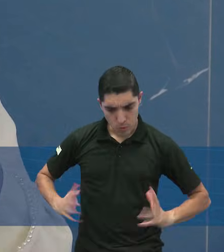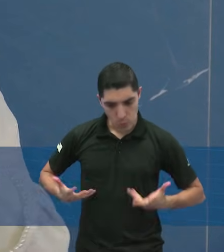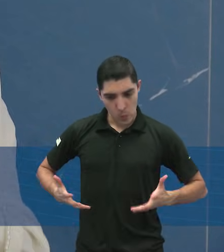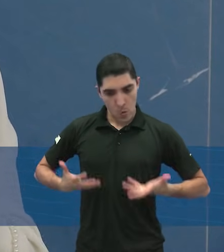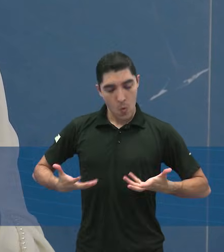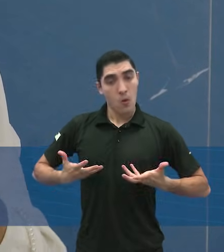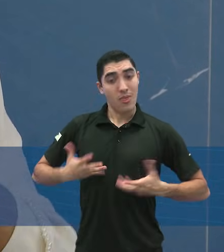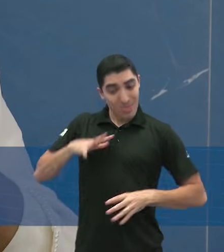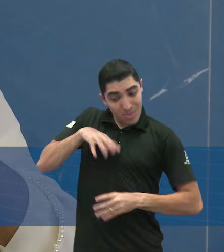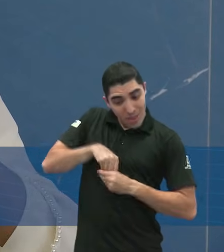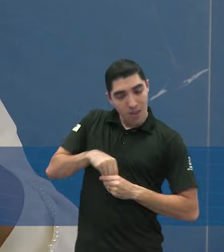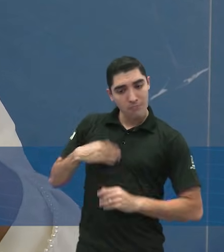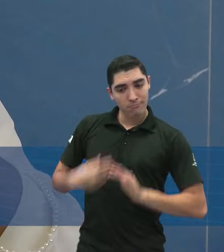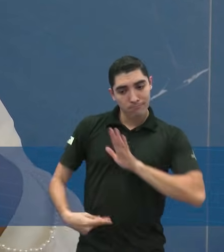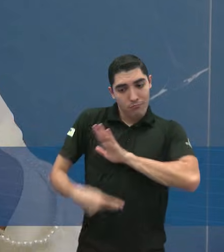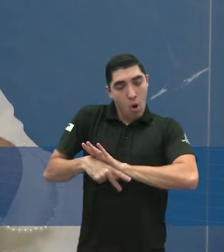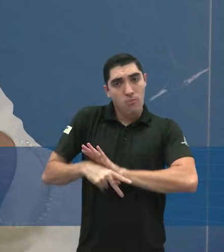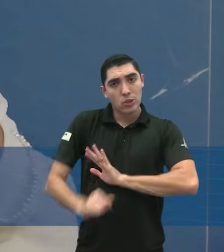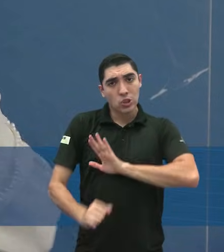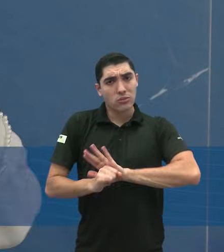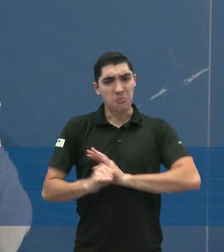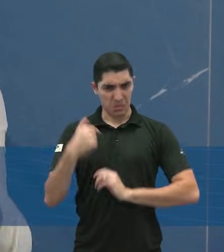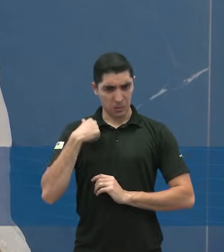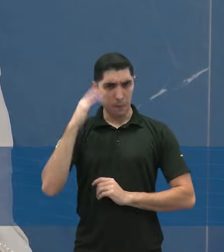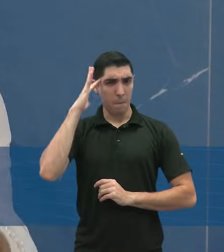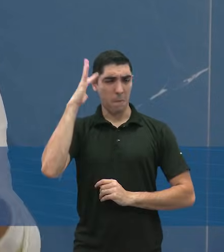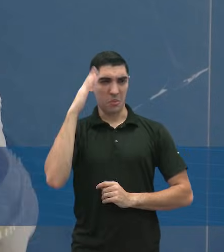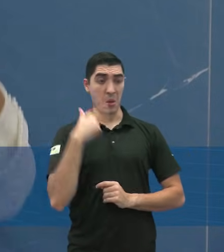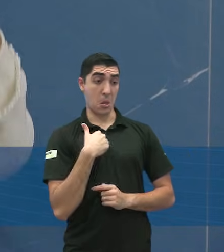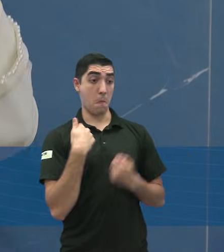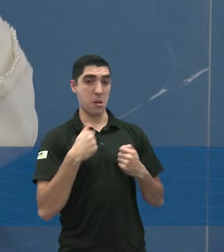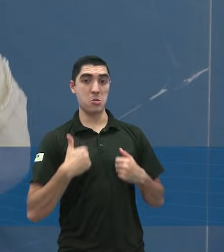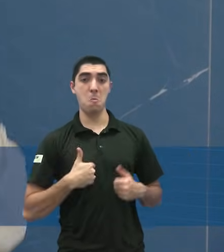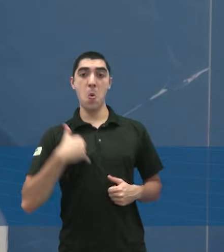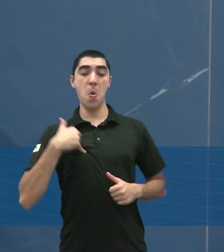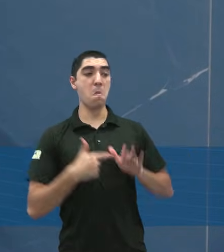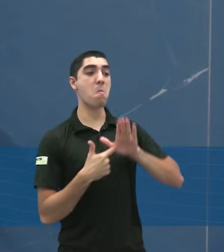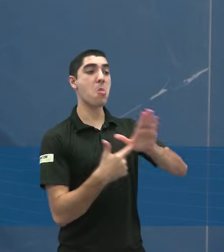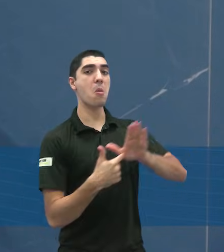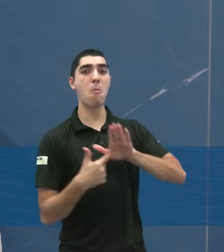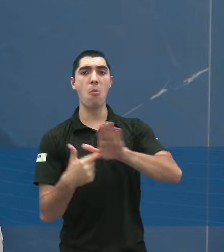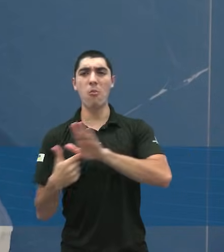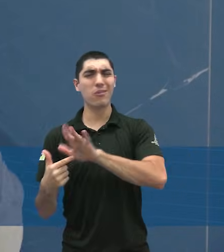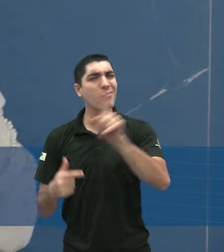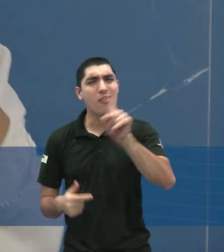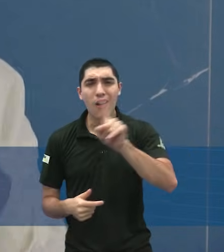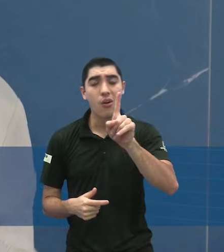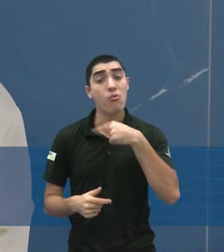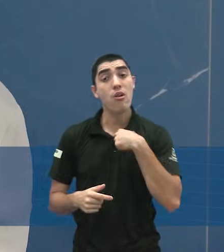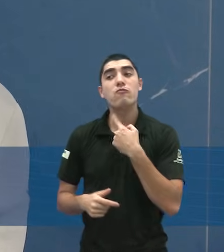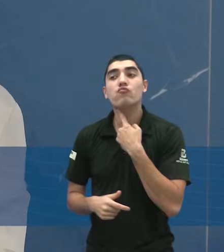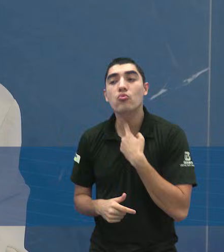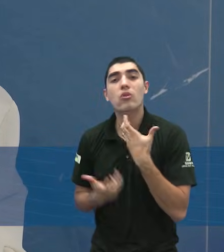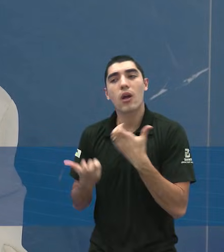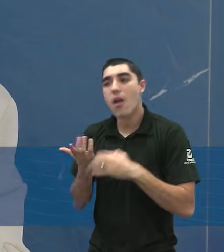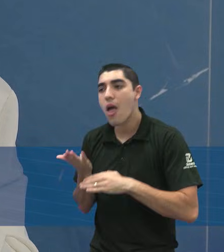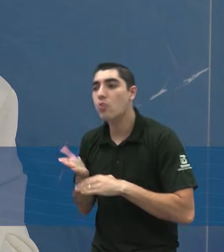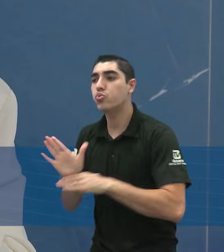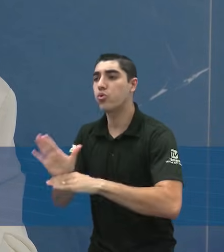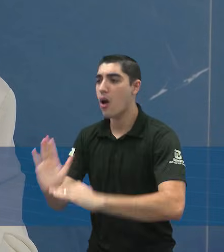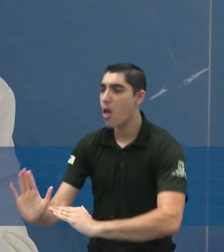própria essência. Você não está fazendo pro outro, você está fazendo com o outro. Algo que você esteja